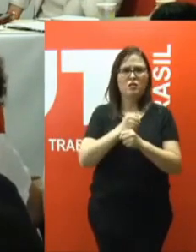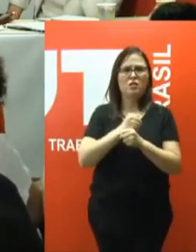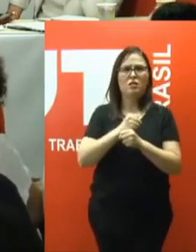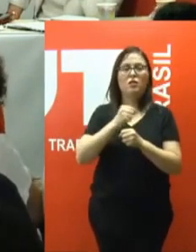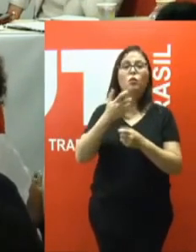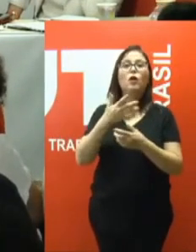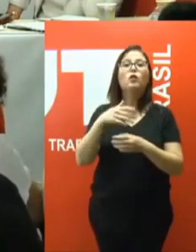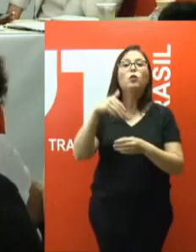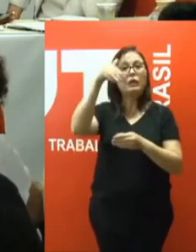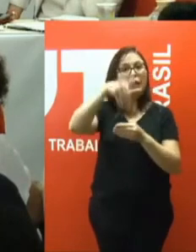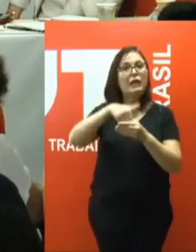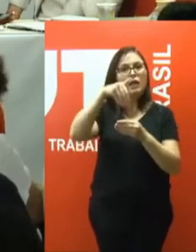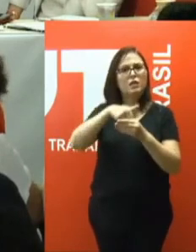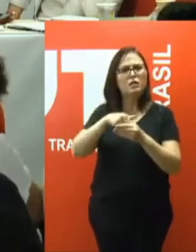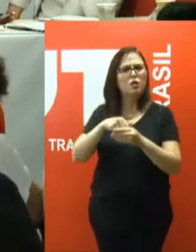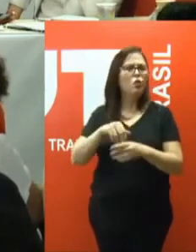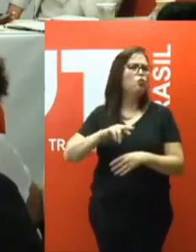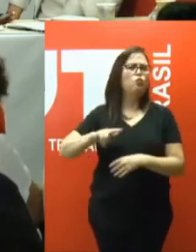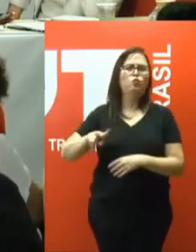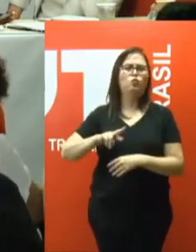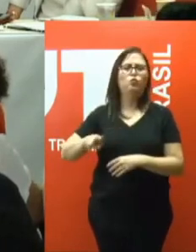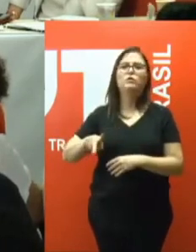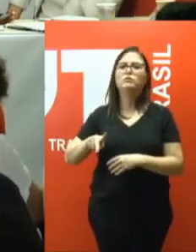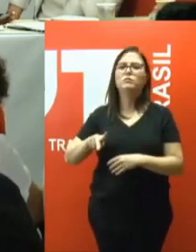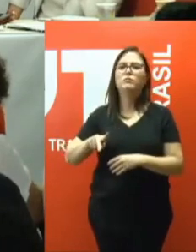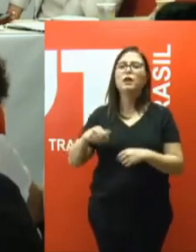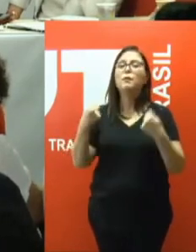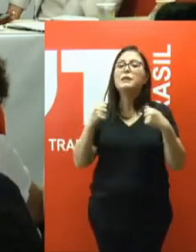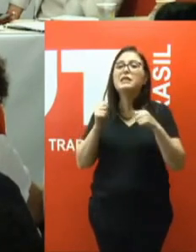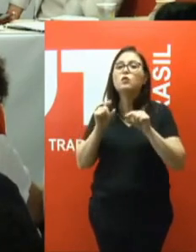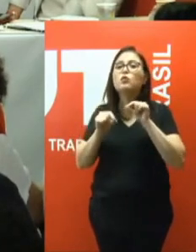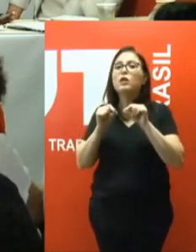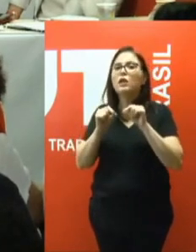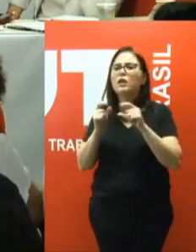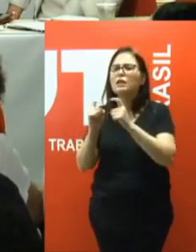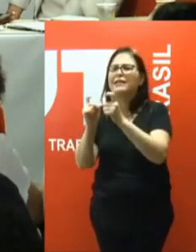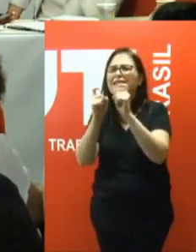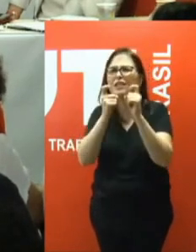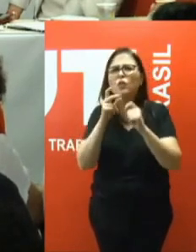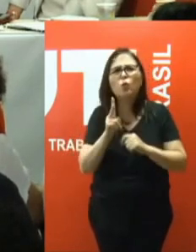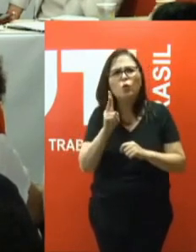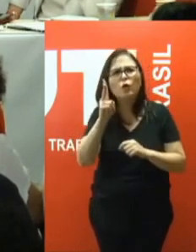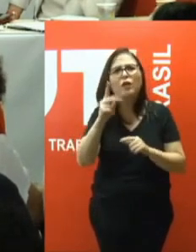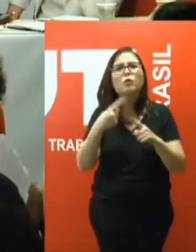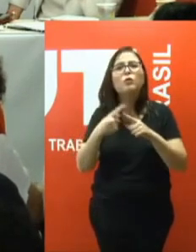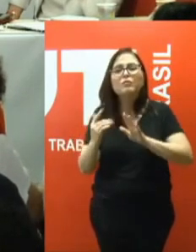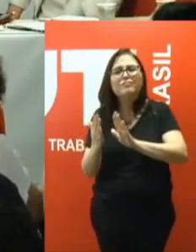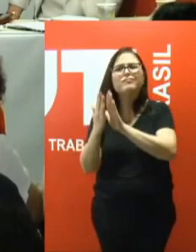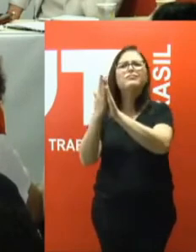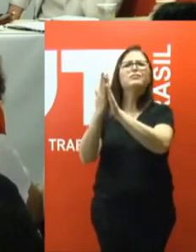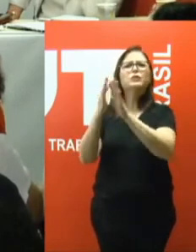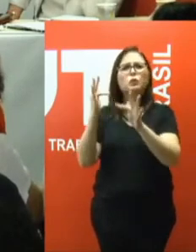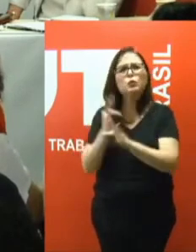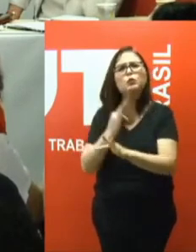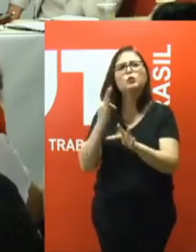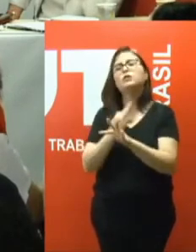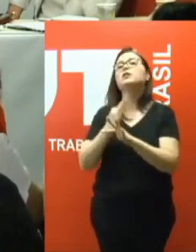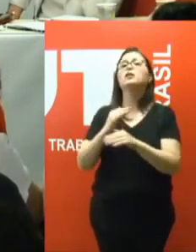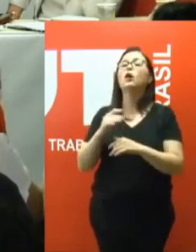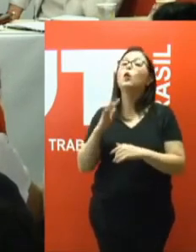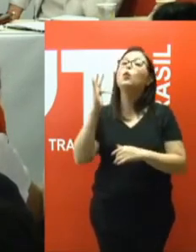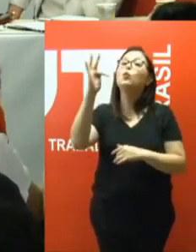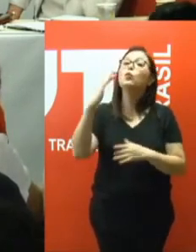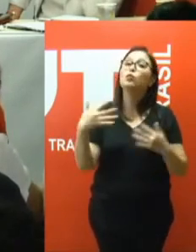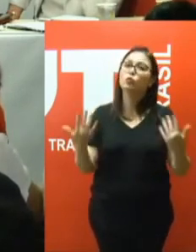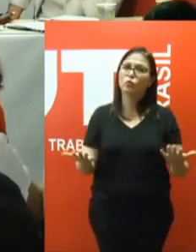né? Nós vamos precisar desses comitês e das brigadas digitais para enfrentar o que virá, né? Então a CUT, isso é muito importante, já que é uma reunião da